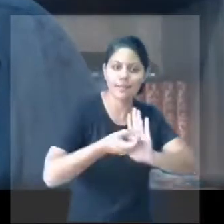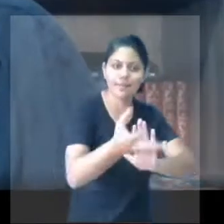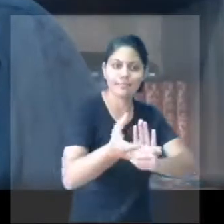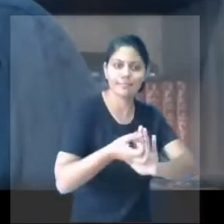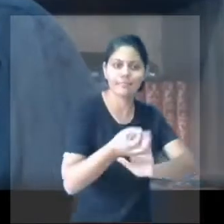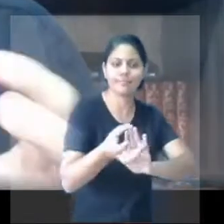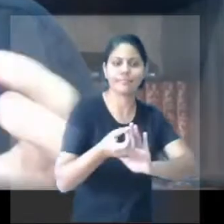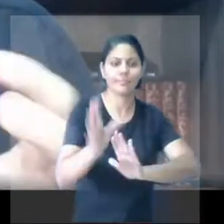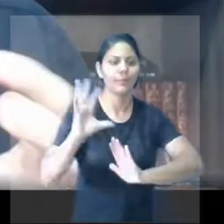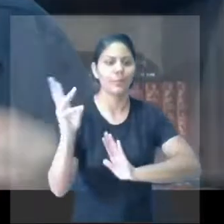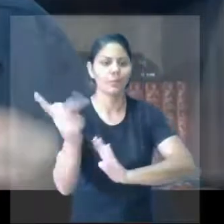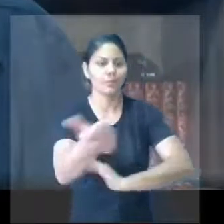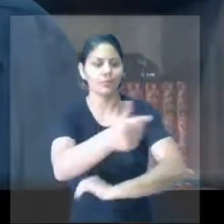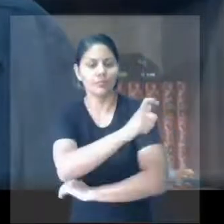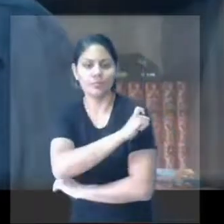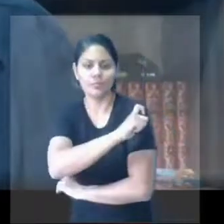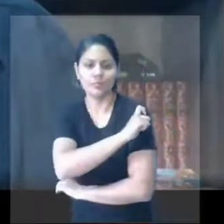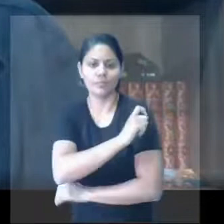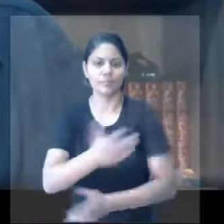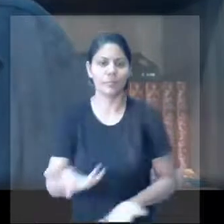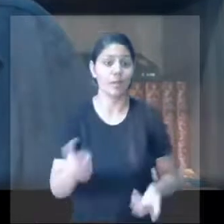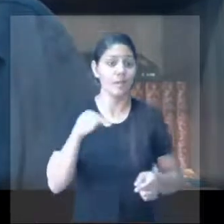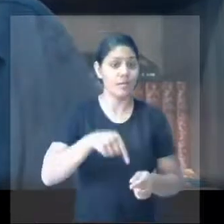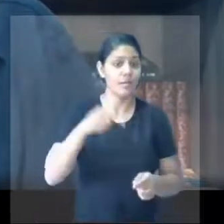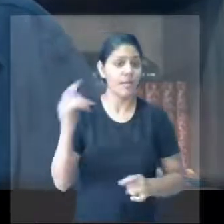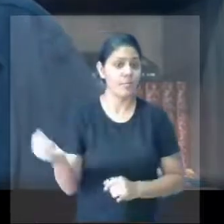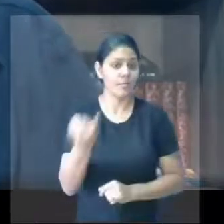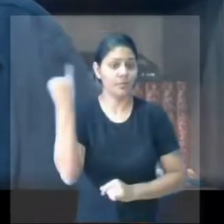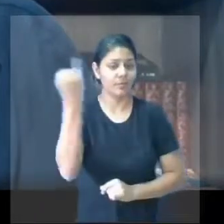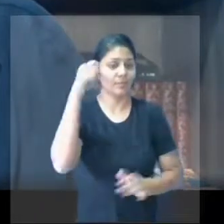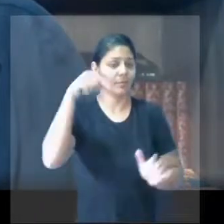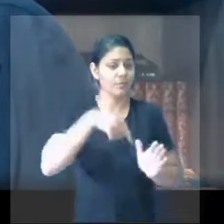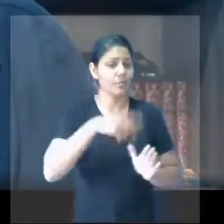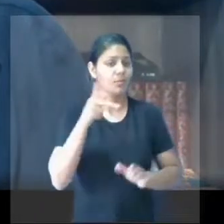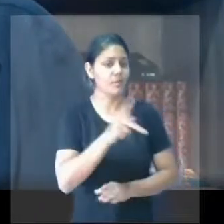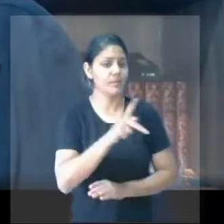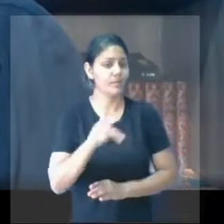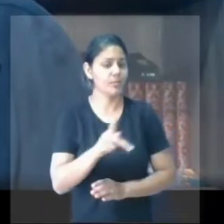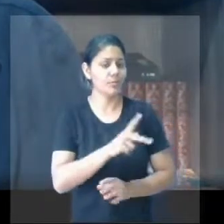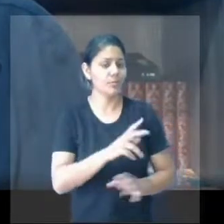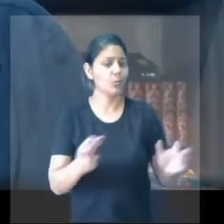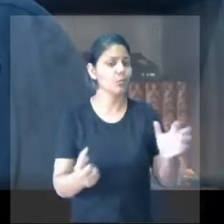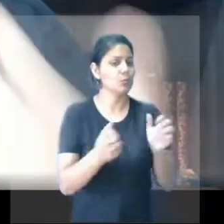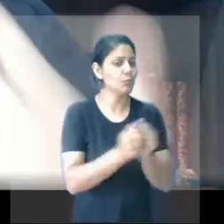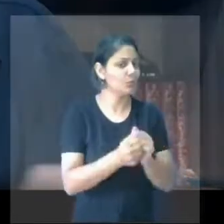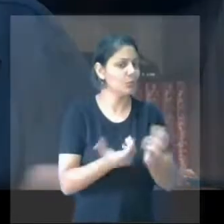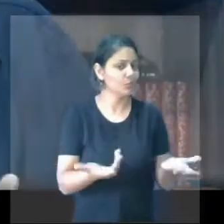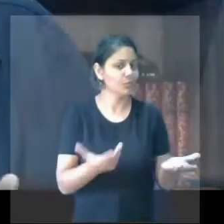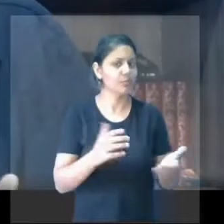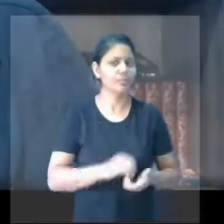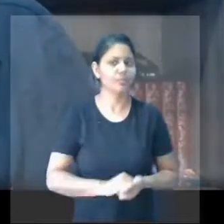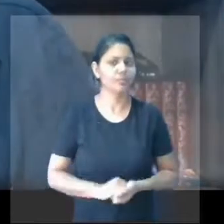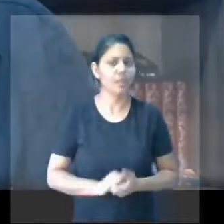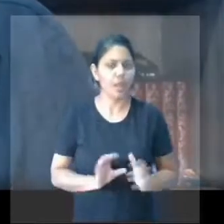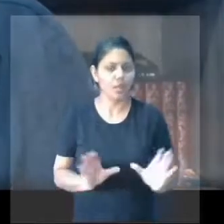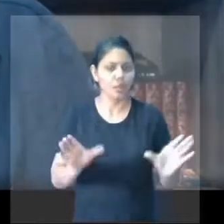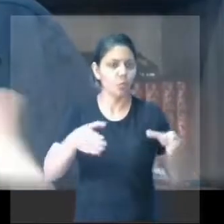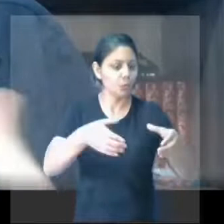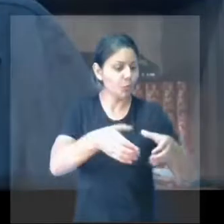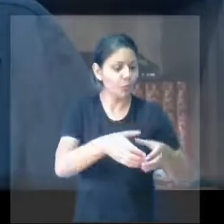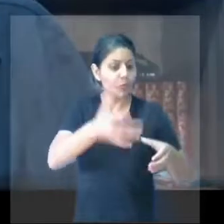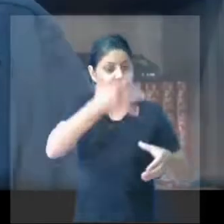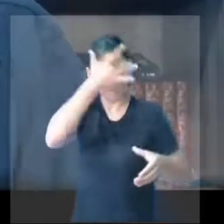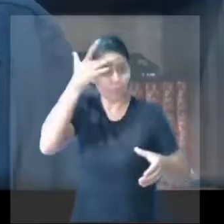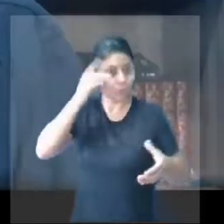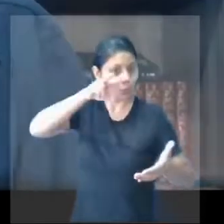Então, demonstrando a importância também dos professores na manutenção dos clássicos também. Então, esse grupo de admiradores, ele